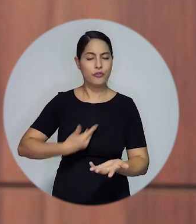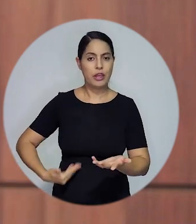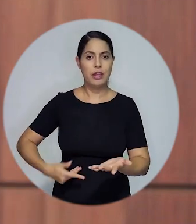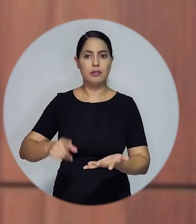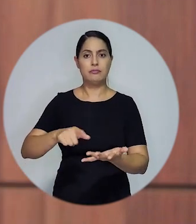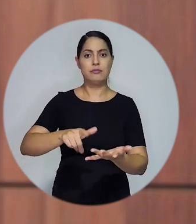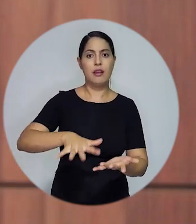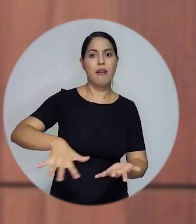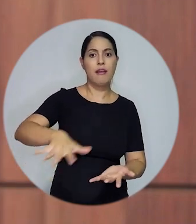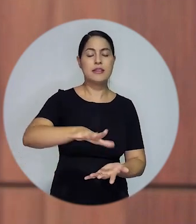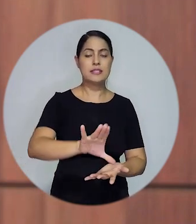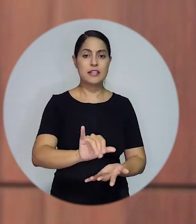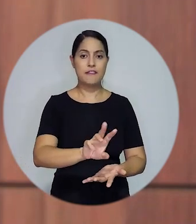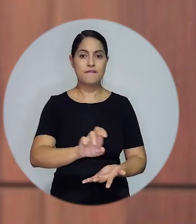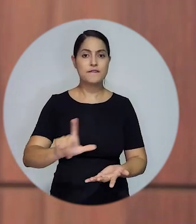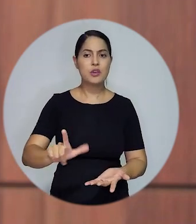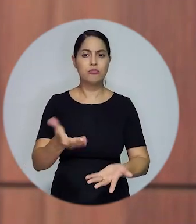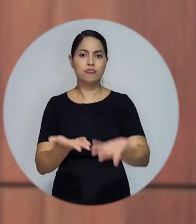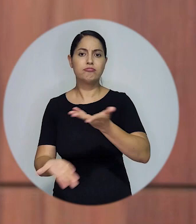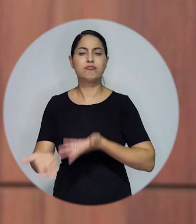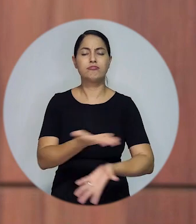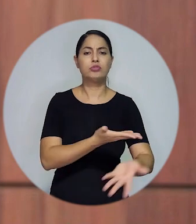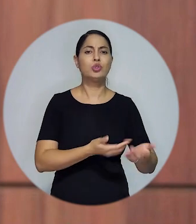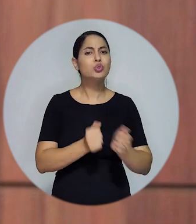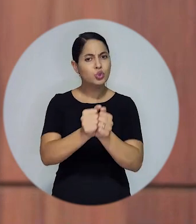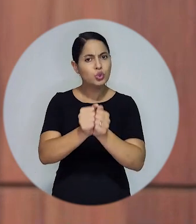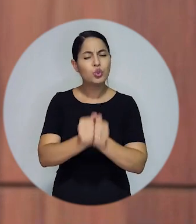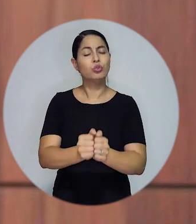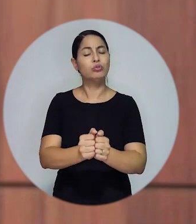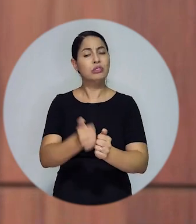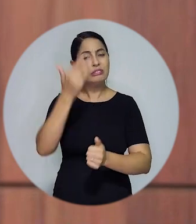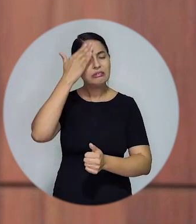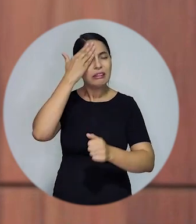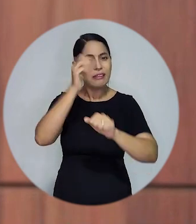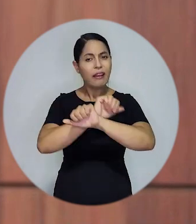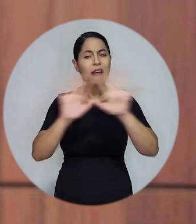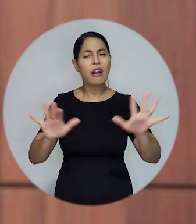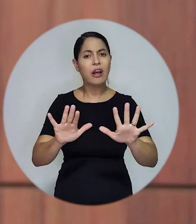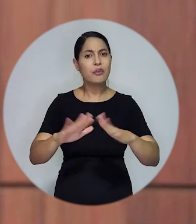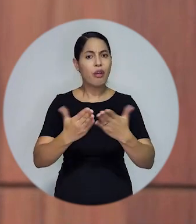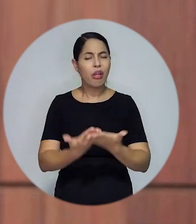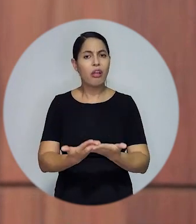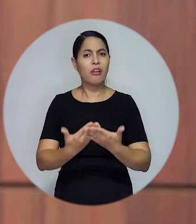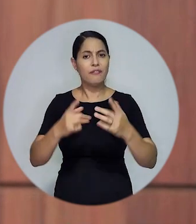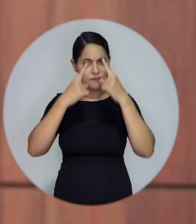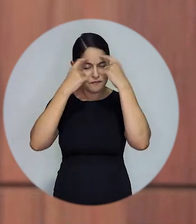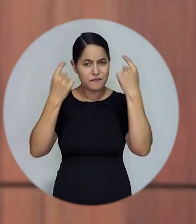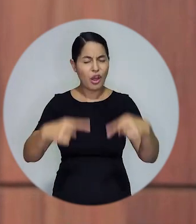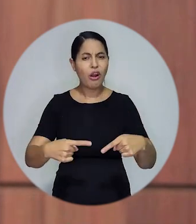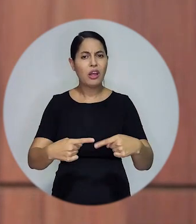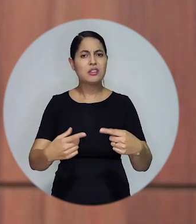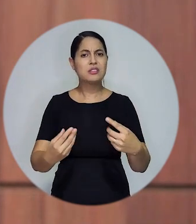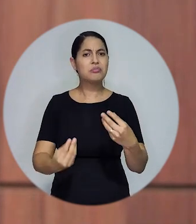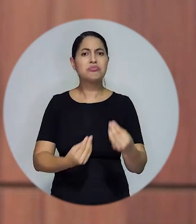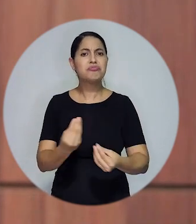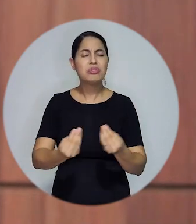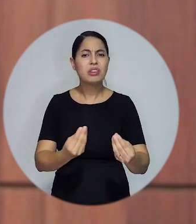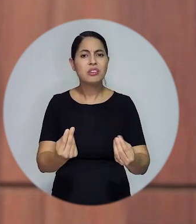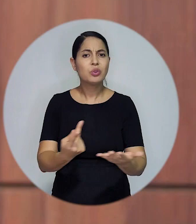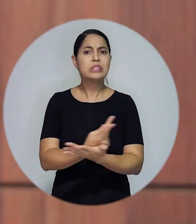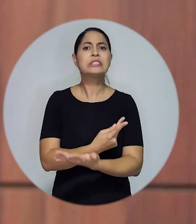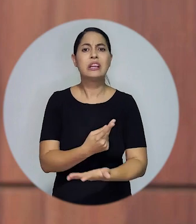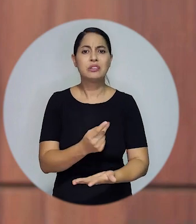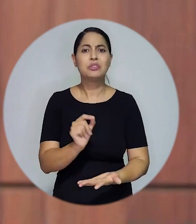civis, juntos tentarmos entender o que está acontecendo e, mais do que nunca,